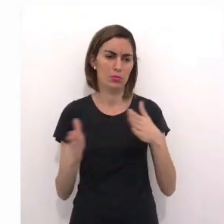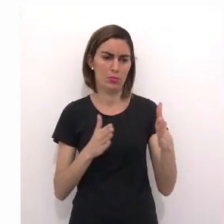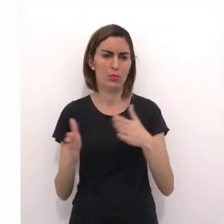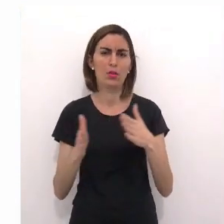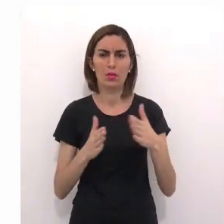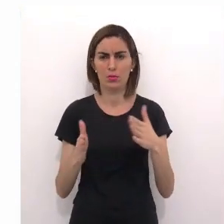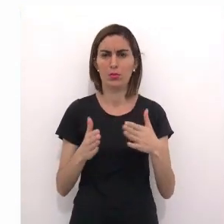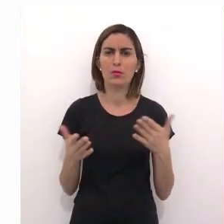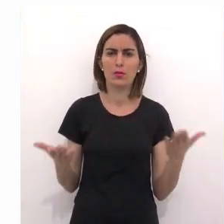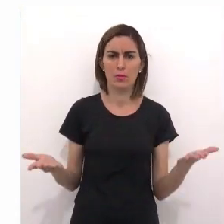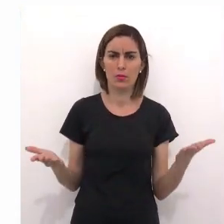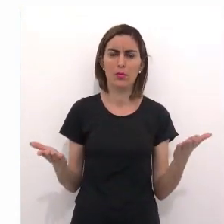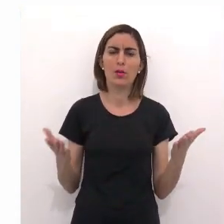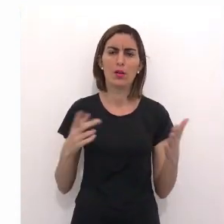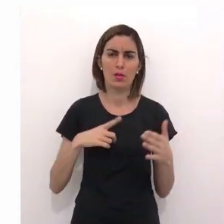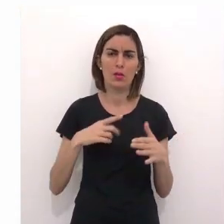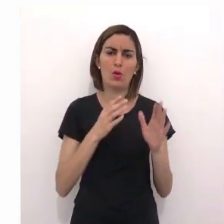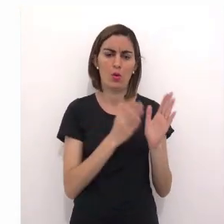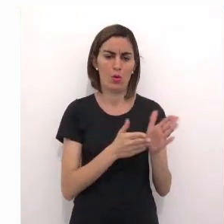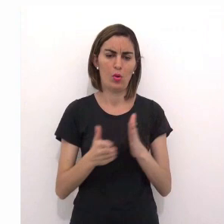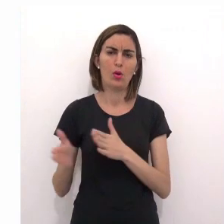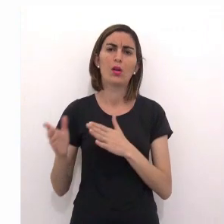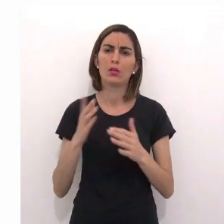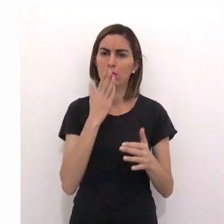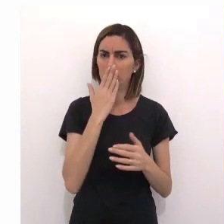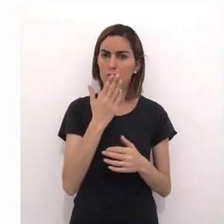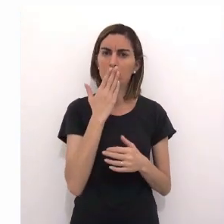minha prezada, seria de organizar os índios,